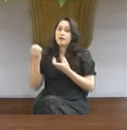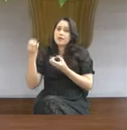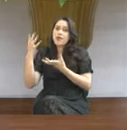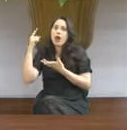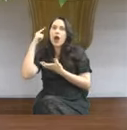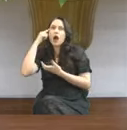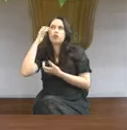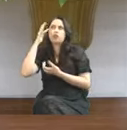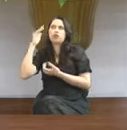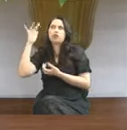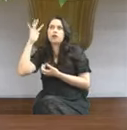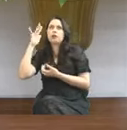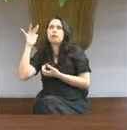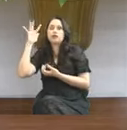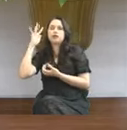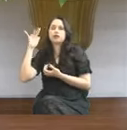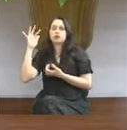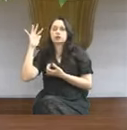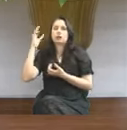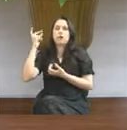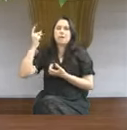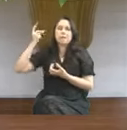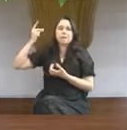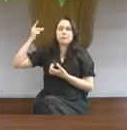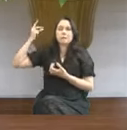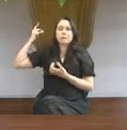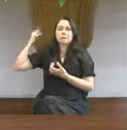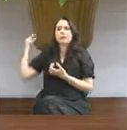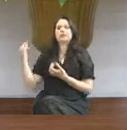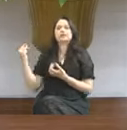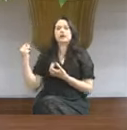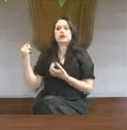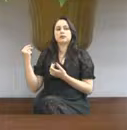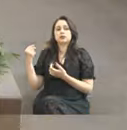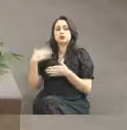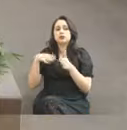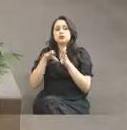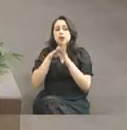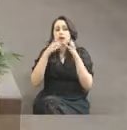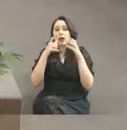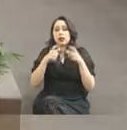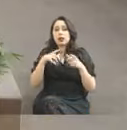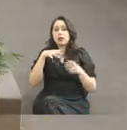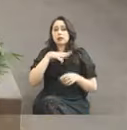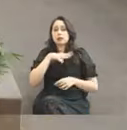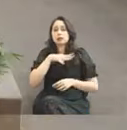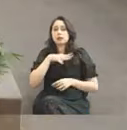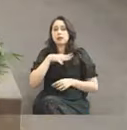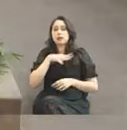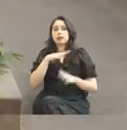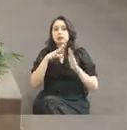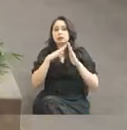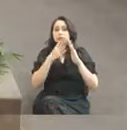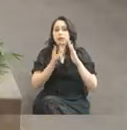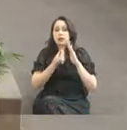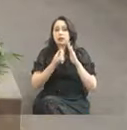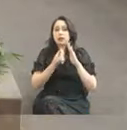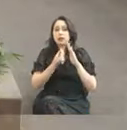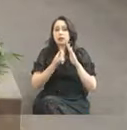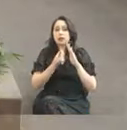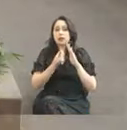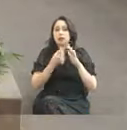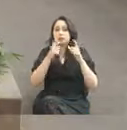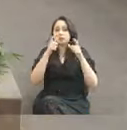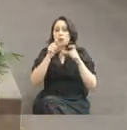bom. Nós temos que fazer uma viagem e chegar na cidade de Esmirna, uma pequena cidade, uma pequena igreja. Mas lá em